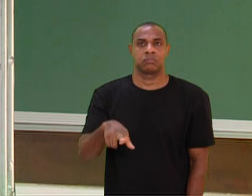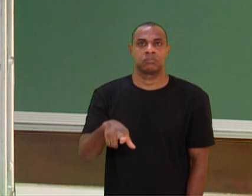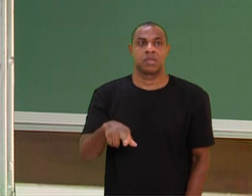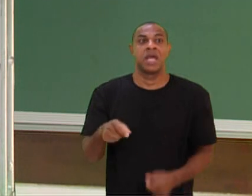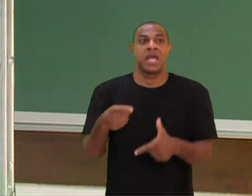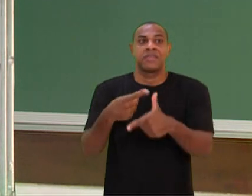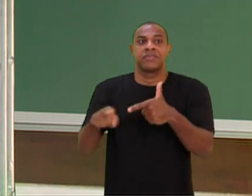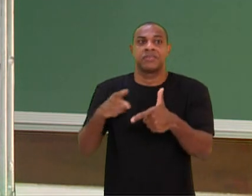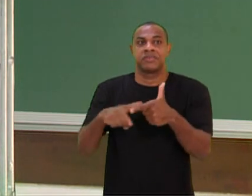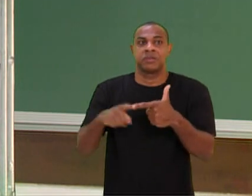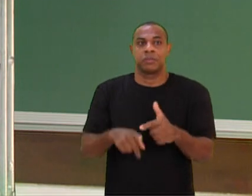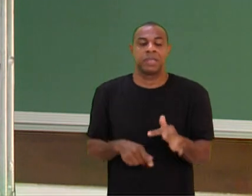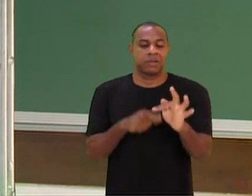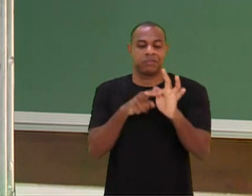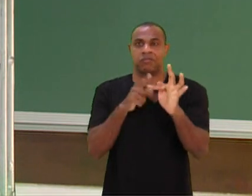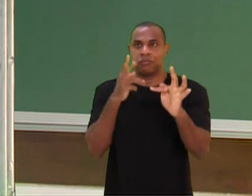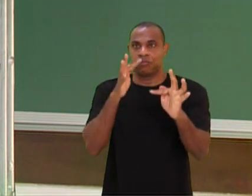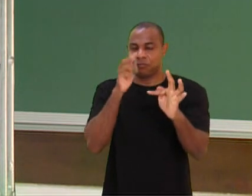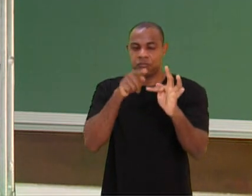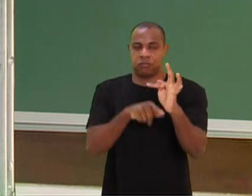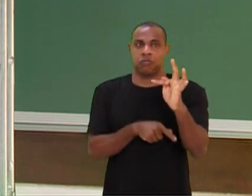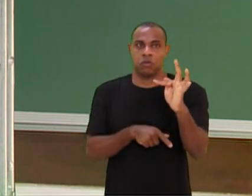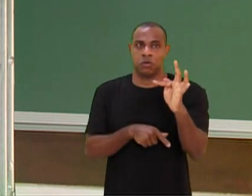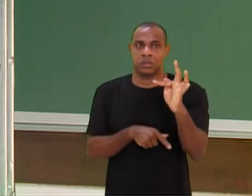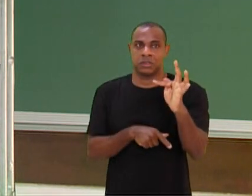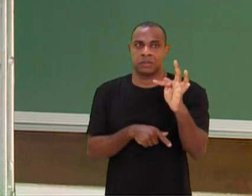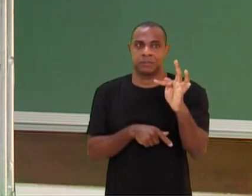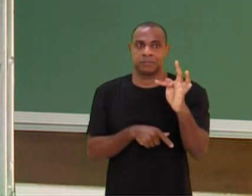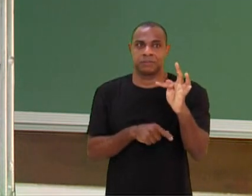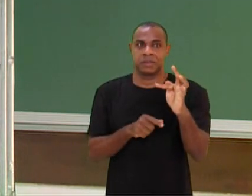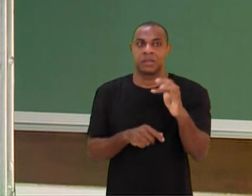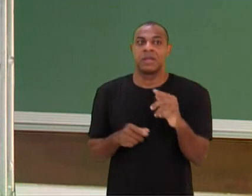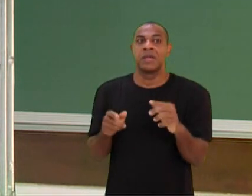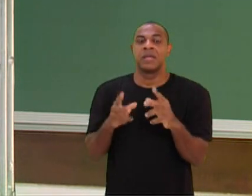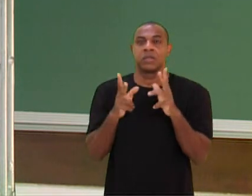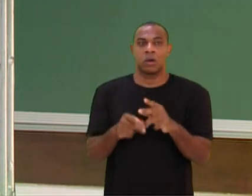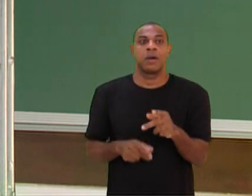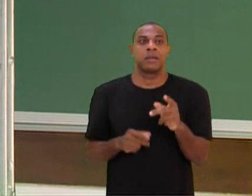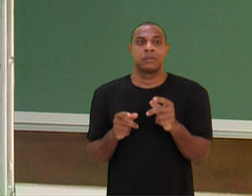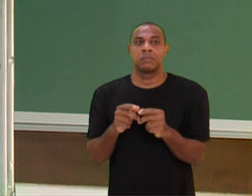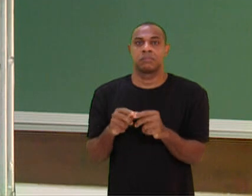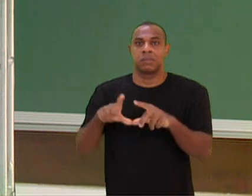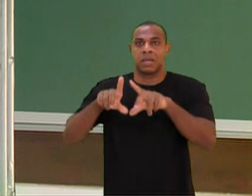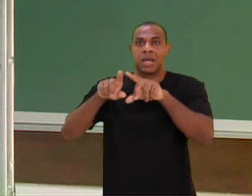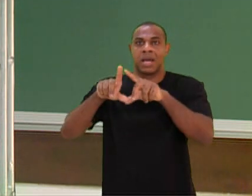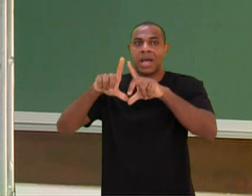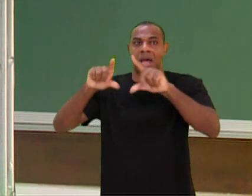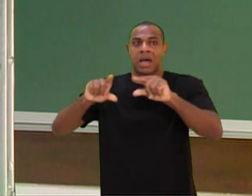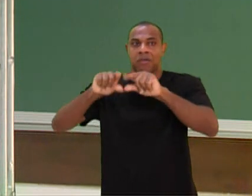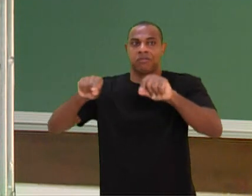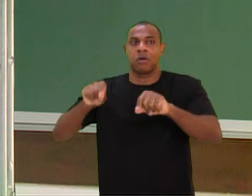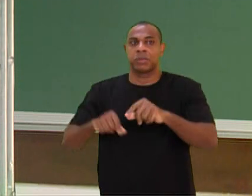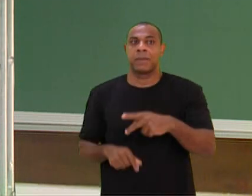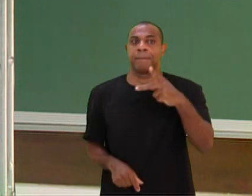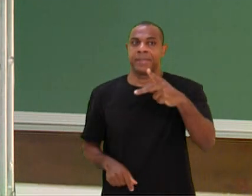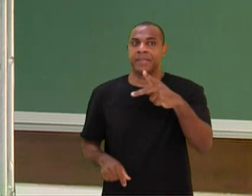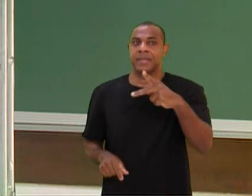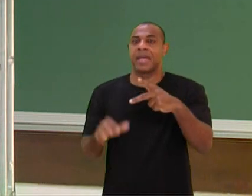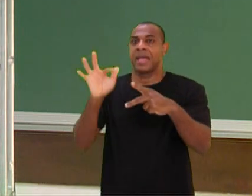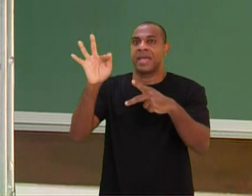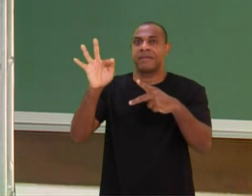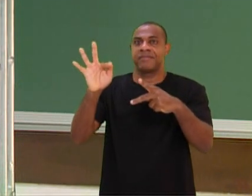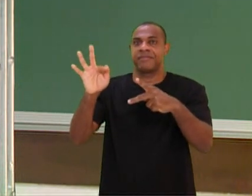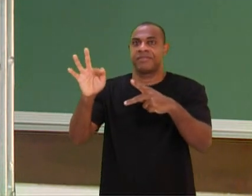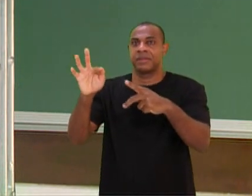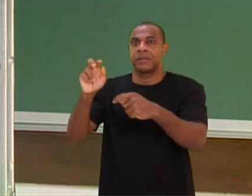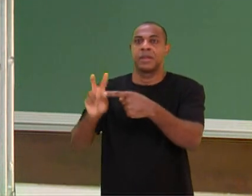área aplicada, certo? Onde fica P é igual F sobre A. As unidades oficiais aqui, na realidade,